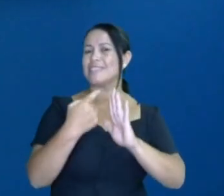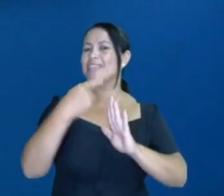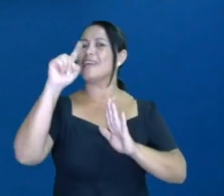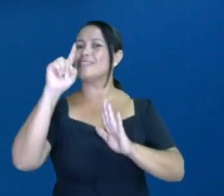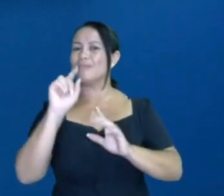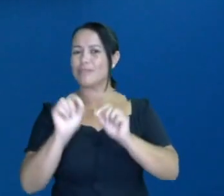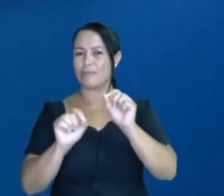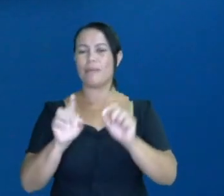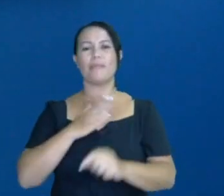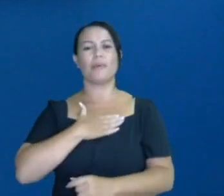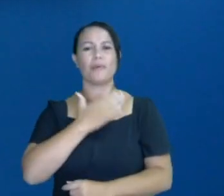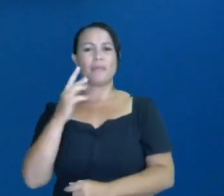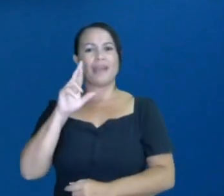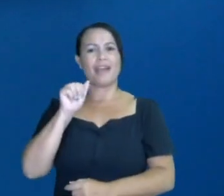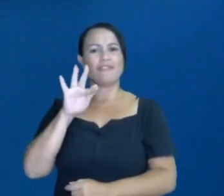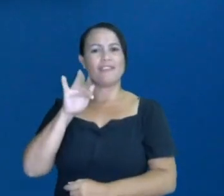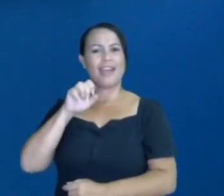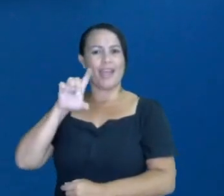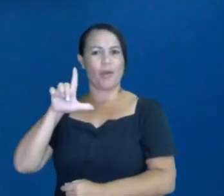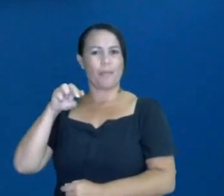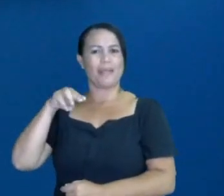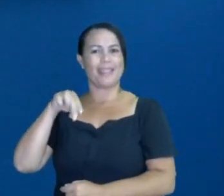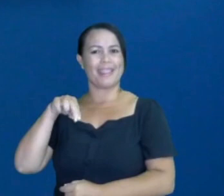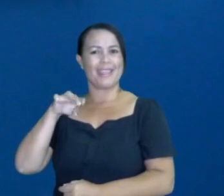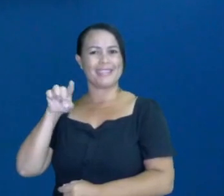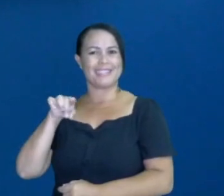Rafael Menezes. Sejam muito bem-vindos.